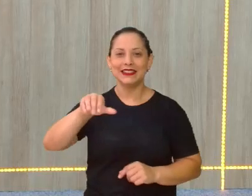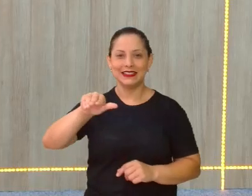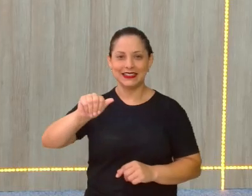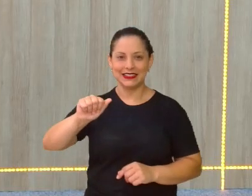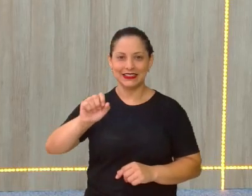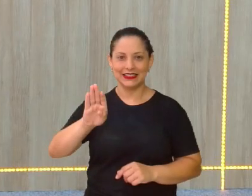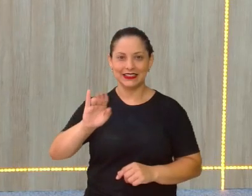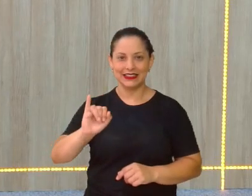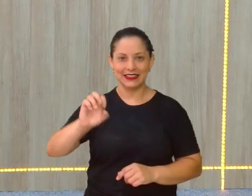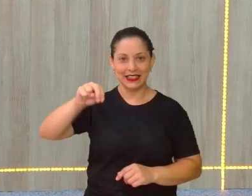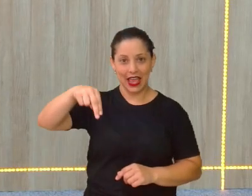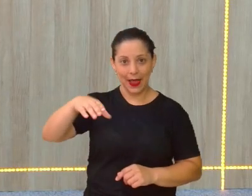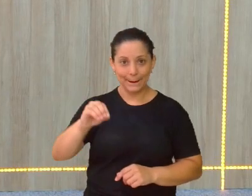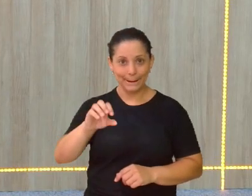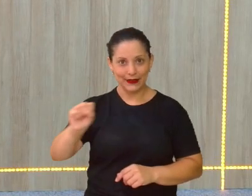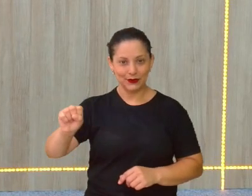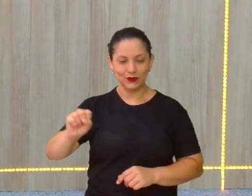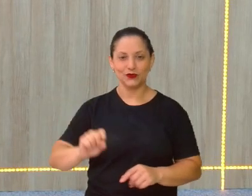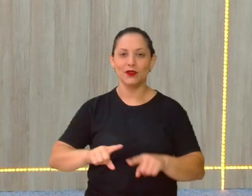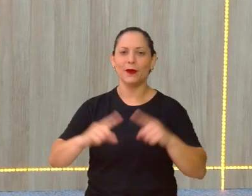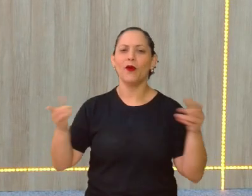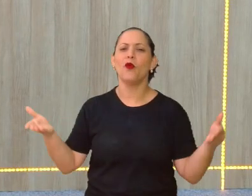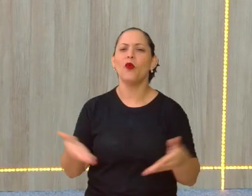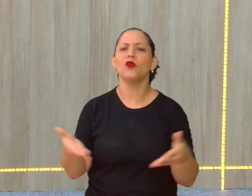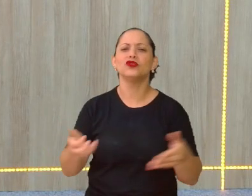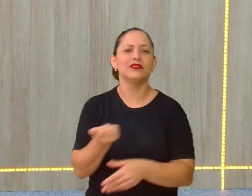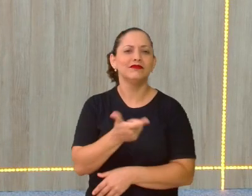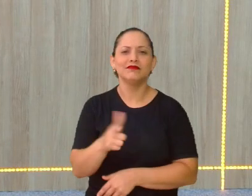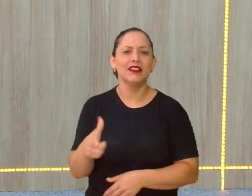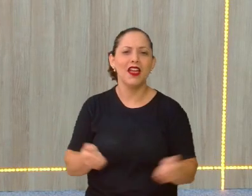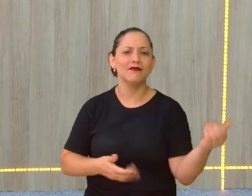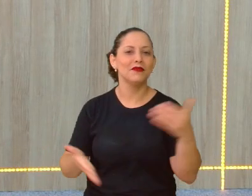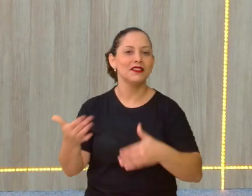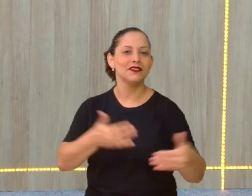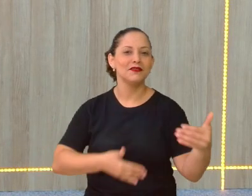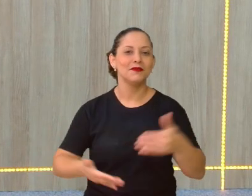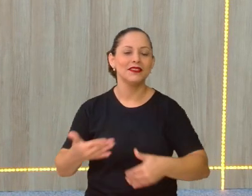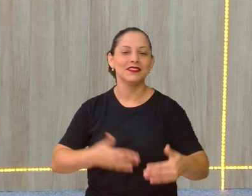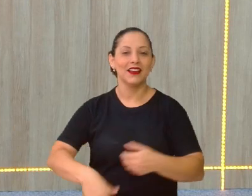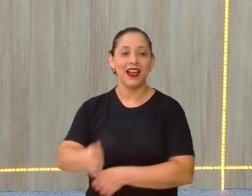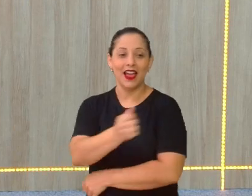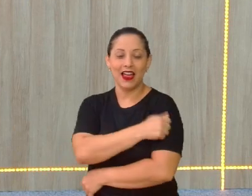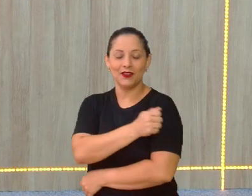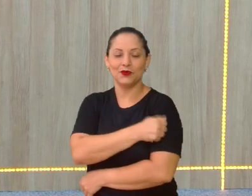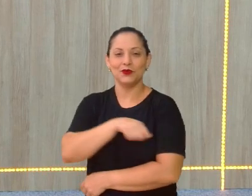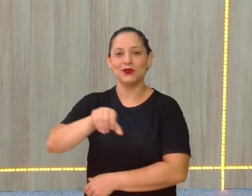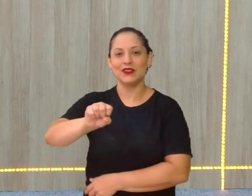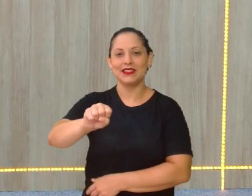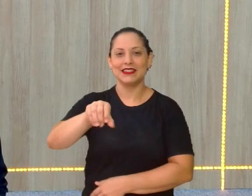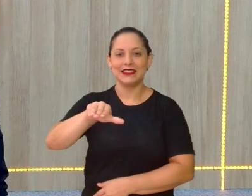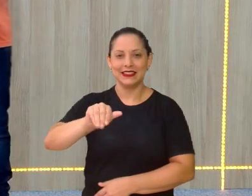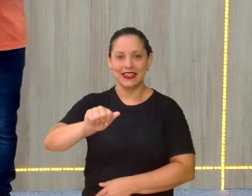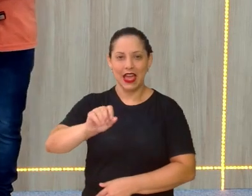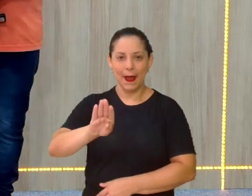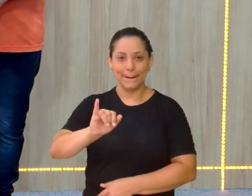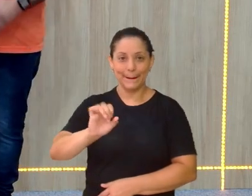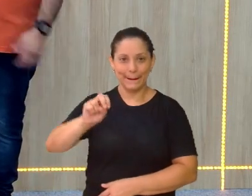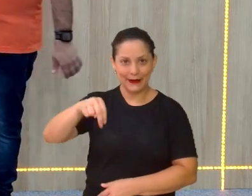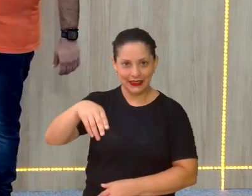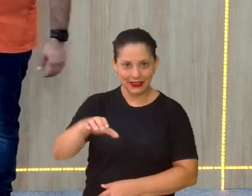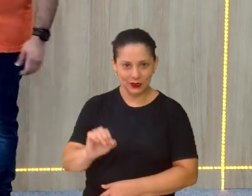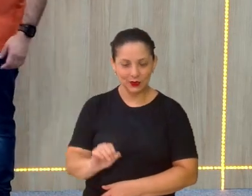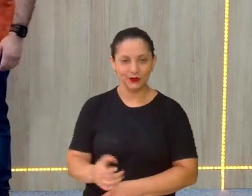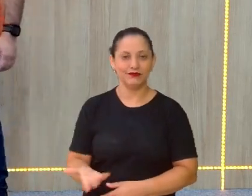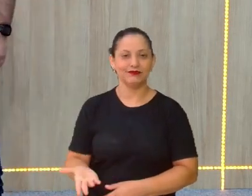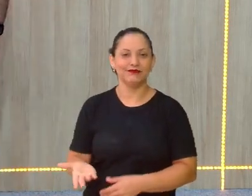já está por aí. Nem apareceu hoje Sabino por aqui. não apareceu. Ó, um abraço para o nosso querido Sabino, Pois é. companheiro nosso aí